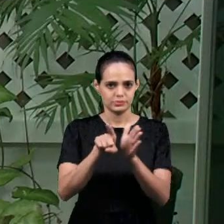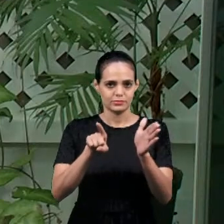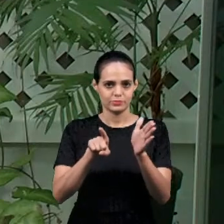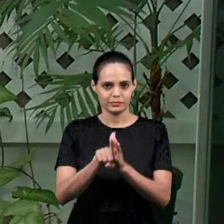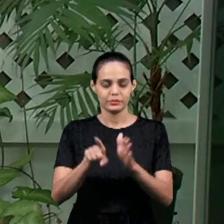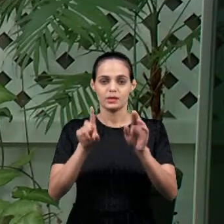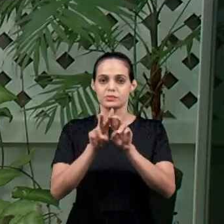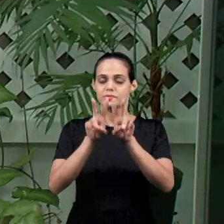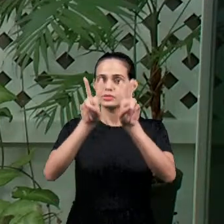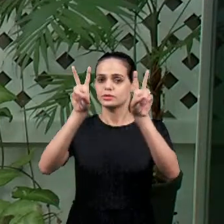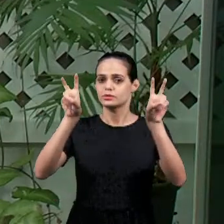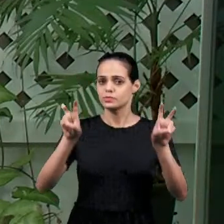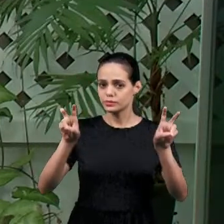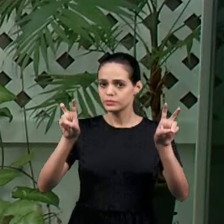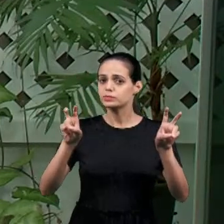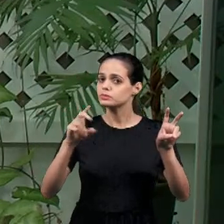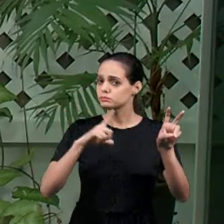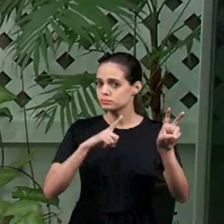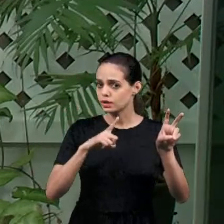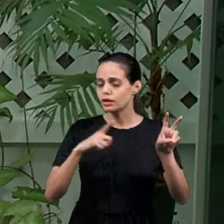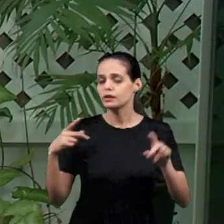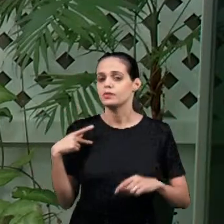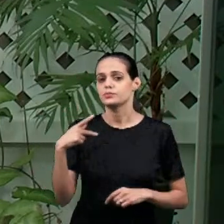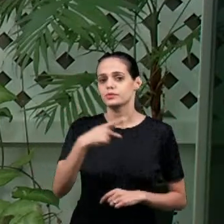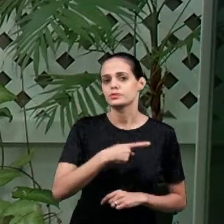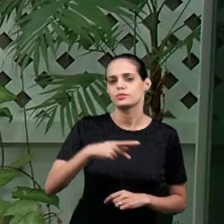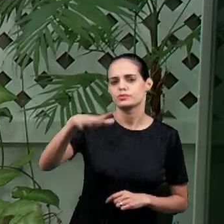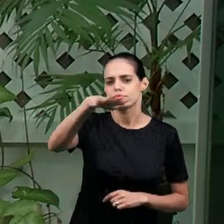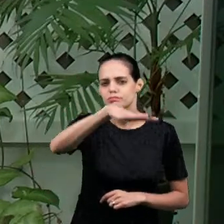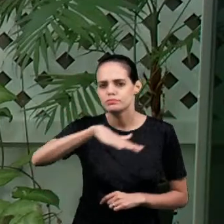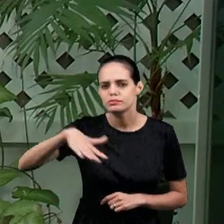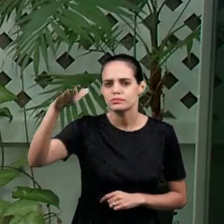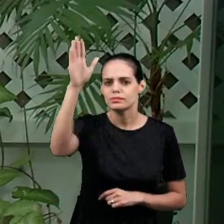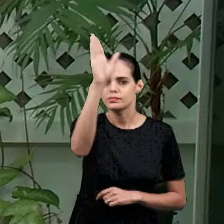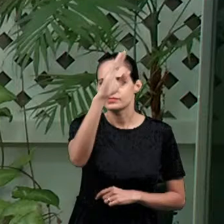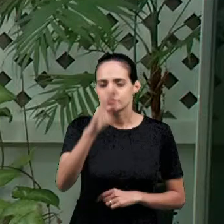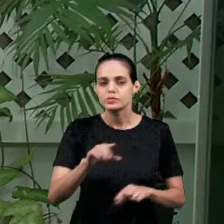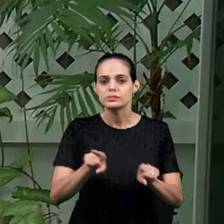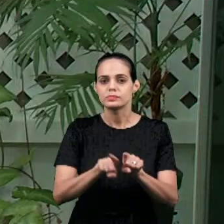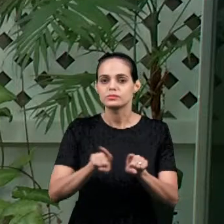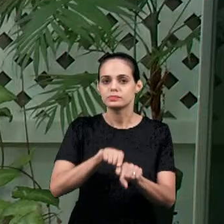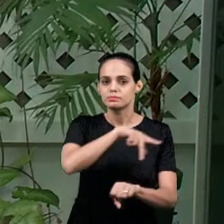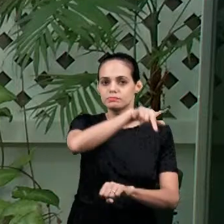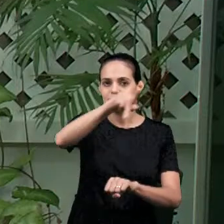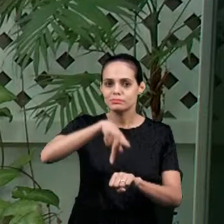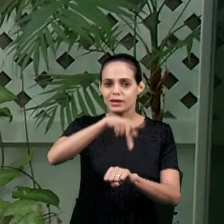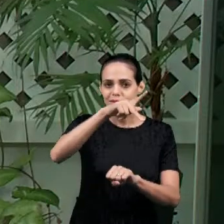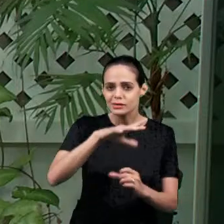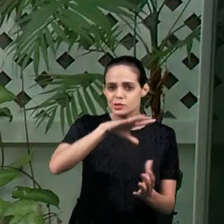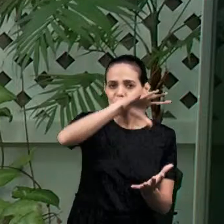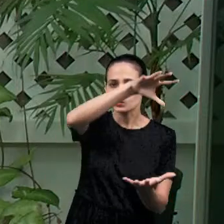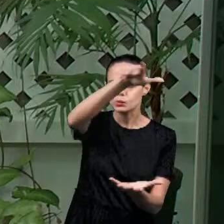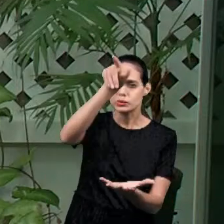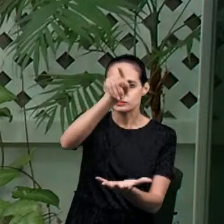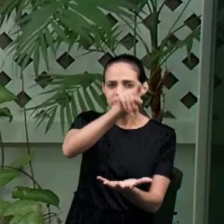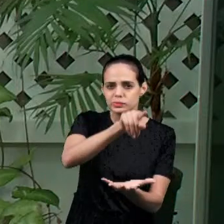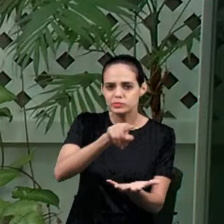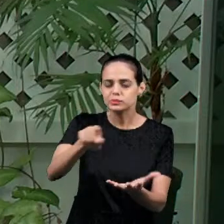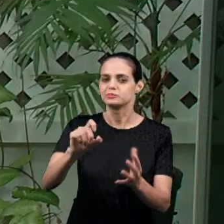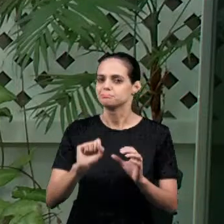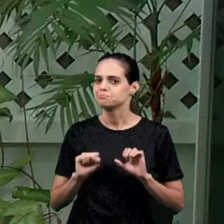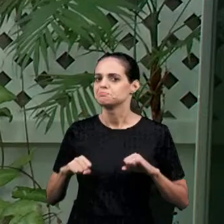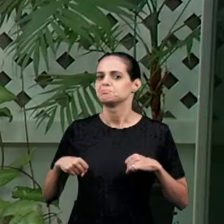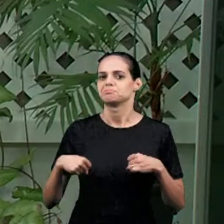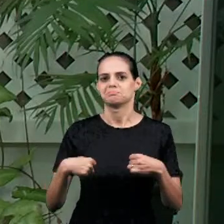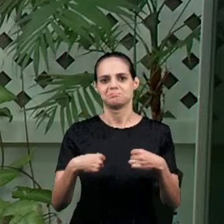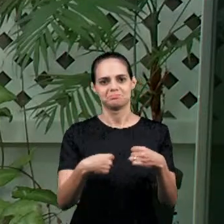os pastores das diversas regiões do Brasil e do mundo estão empenhados em complementar aquilo que nós estamos